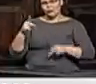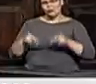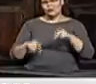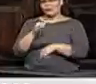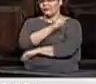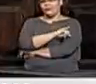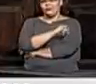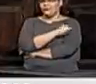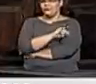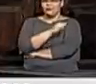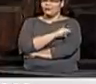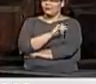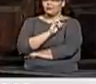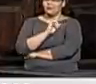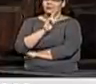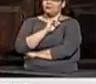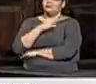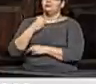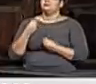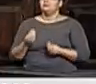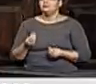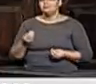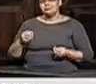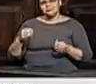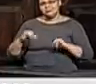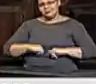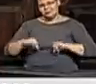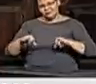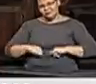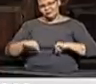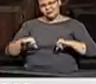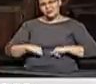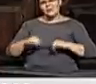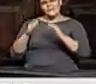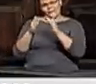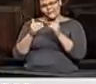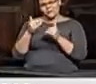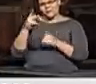não merece isso. Pede para sair, Pezão.